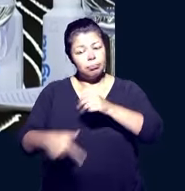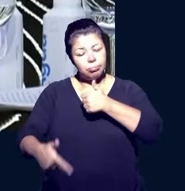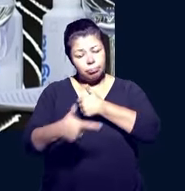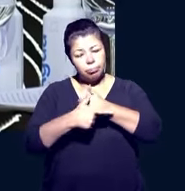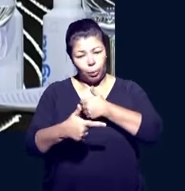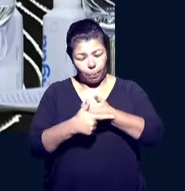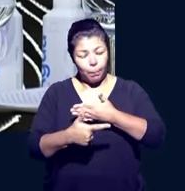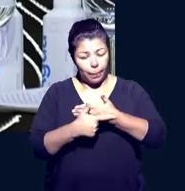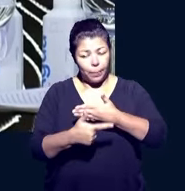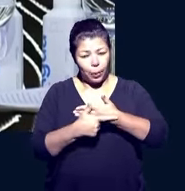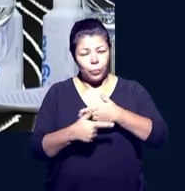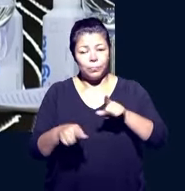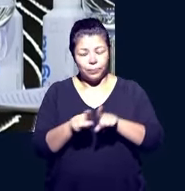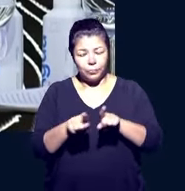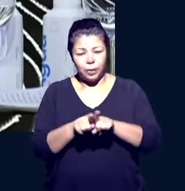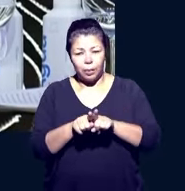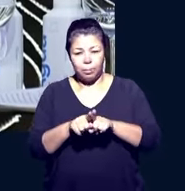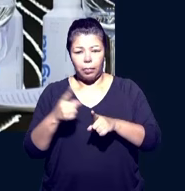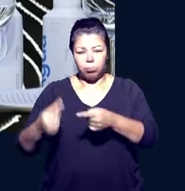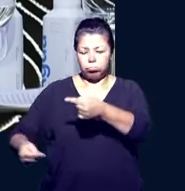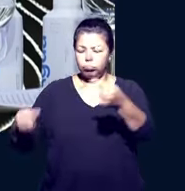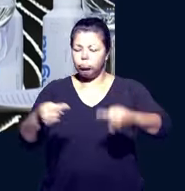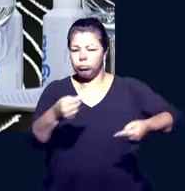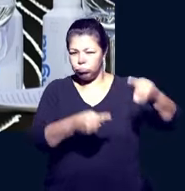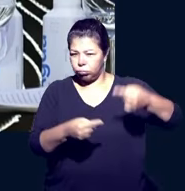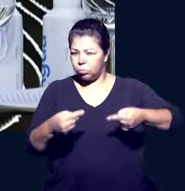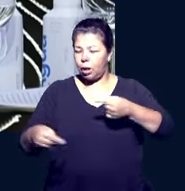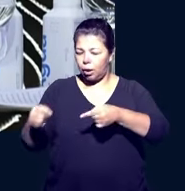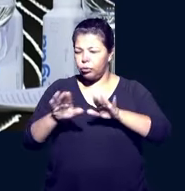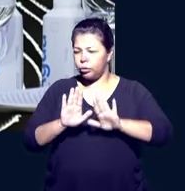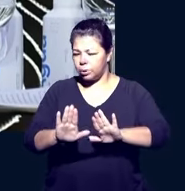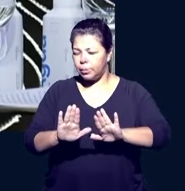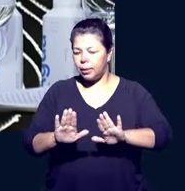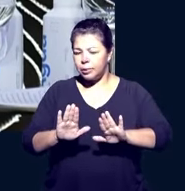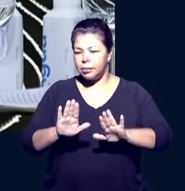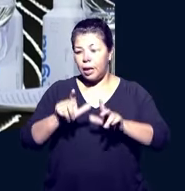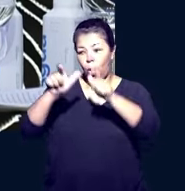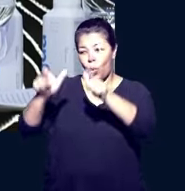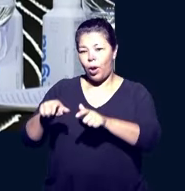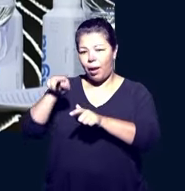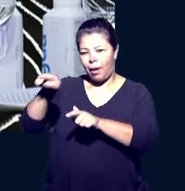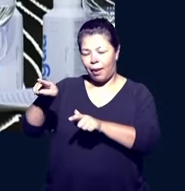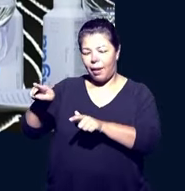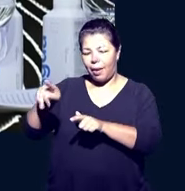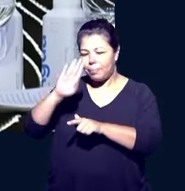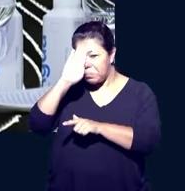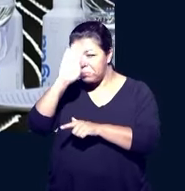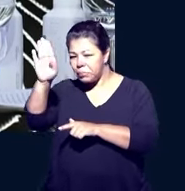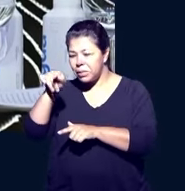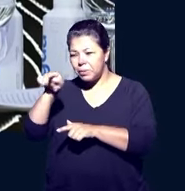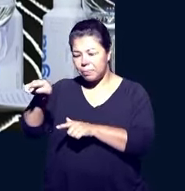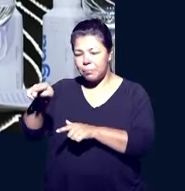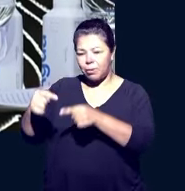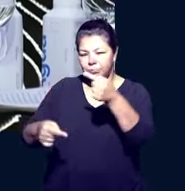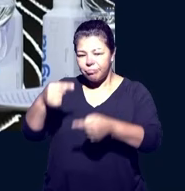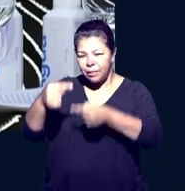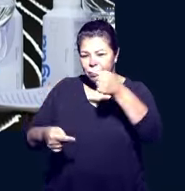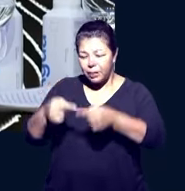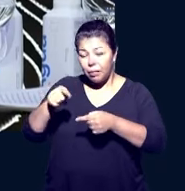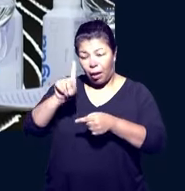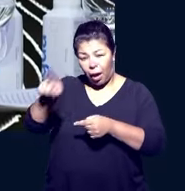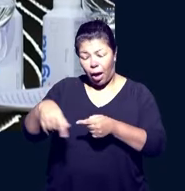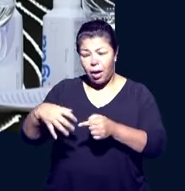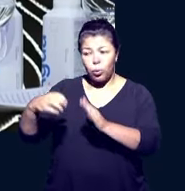congresso debate que questões atinentes ao Supremo lá é o lugar certo para debater e mas só que nós participamos do debate também para